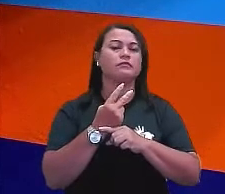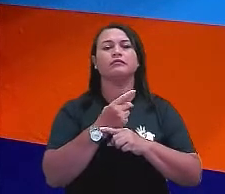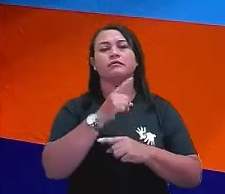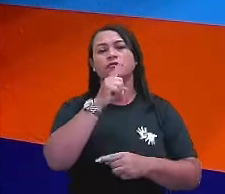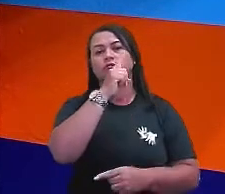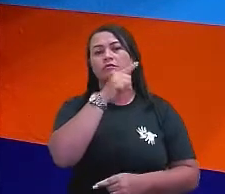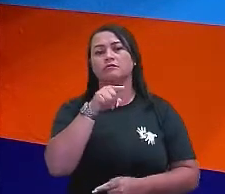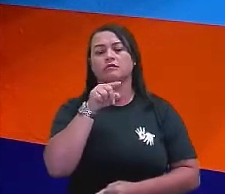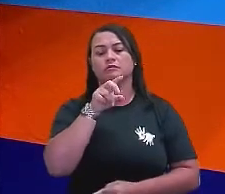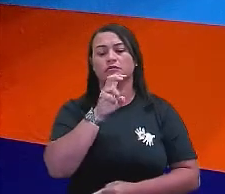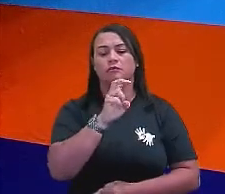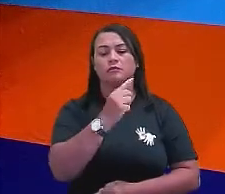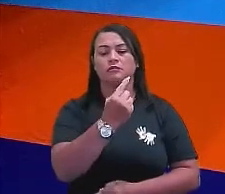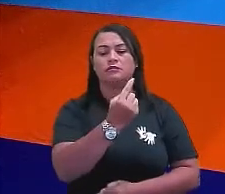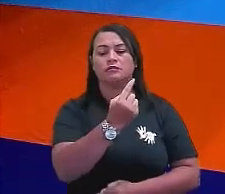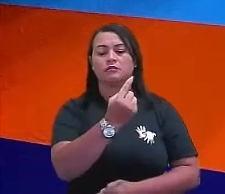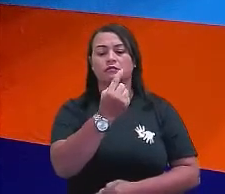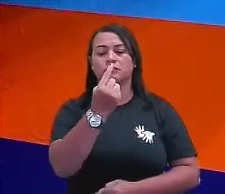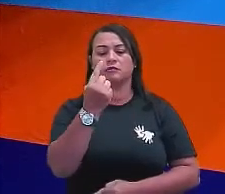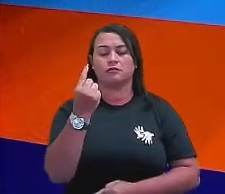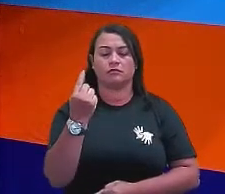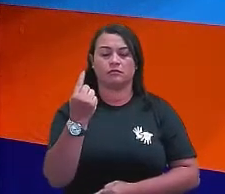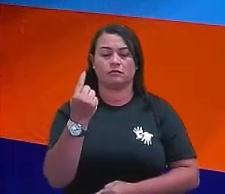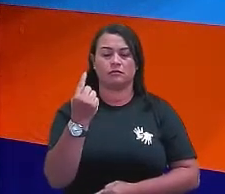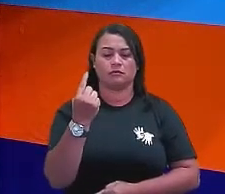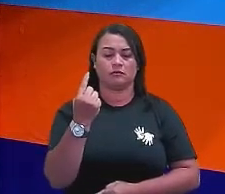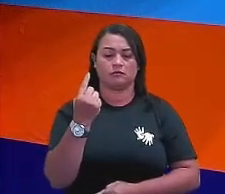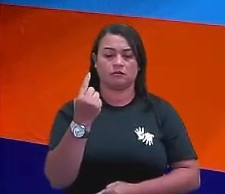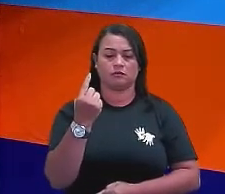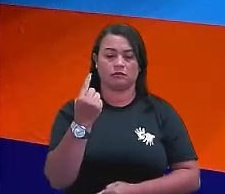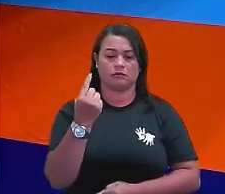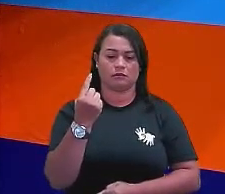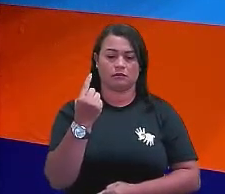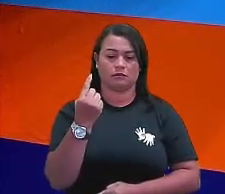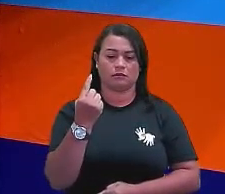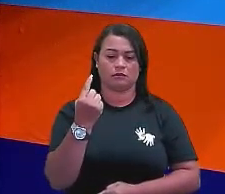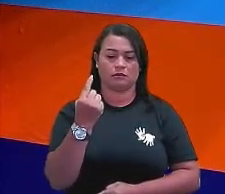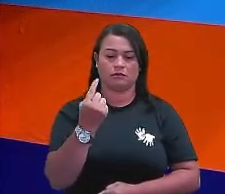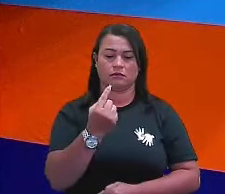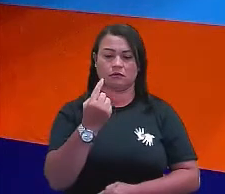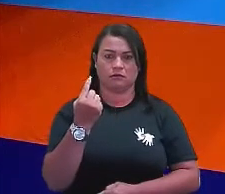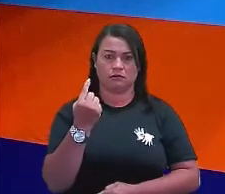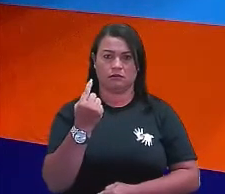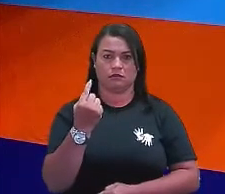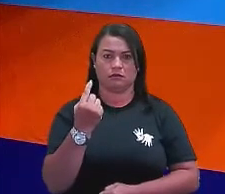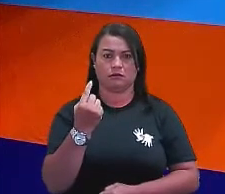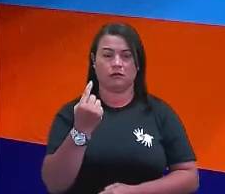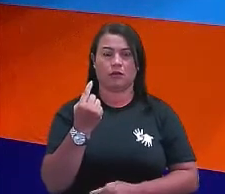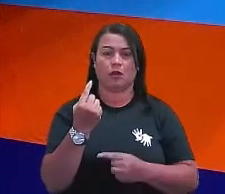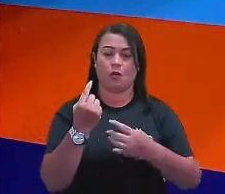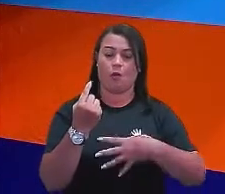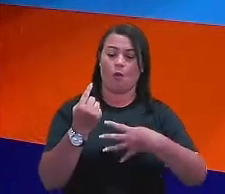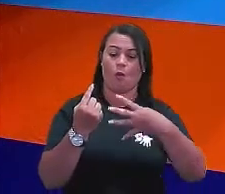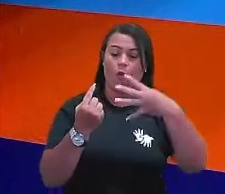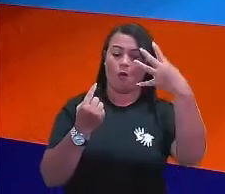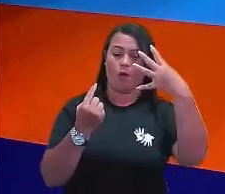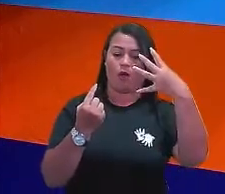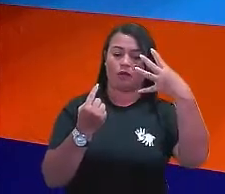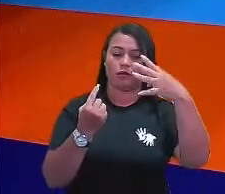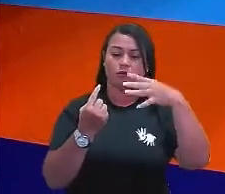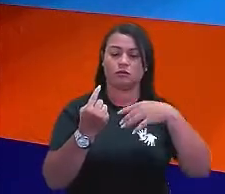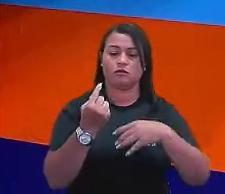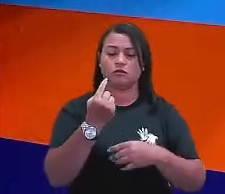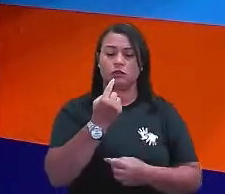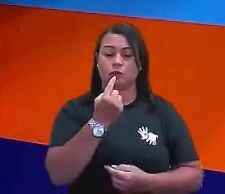ó, tiro um dele e jogo um aqui em cima. Tiro um, aí vai ficar o 4. Tá certo? Cortei,